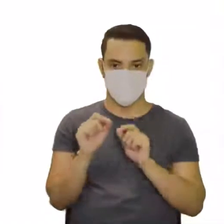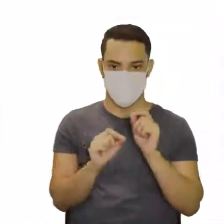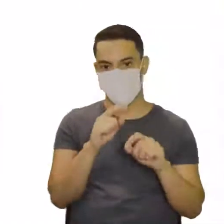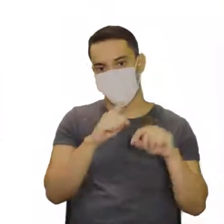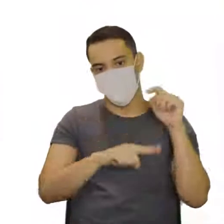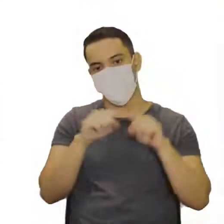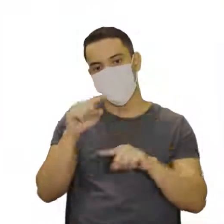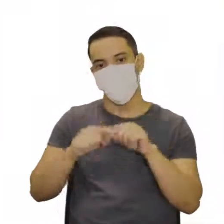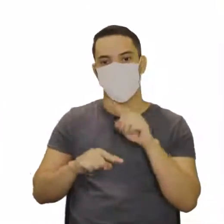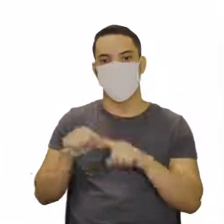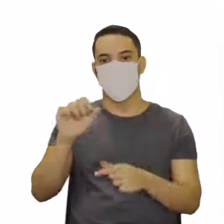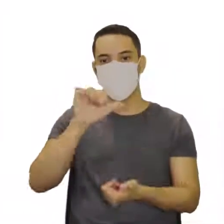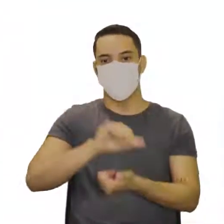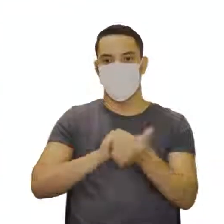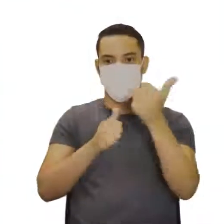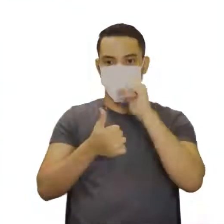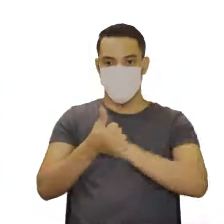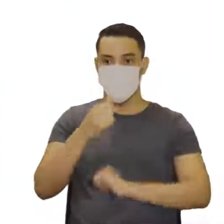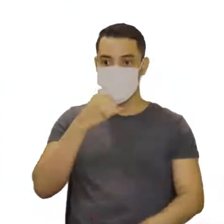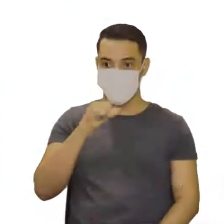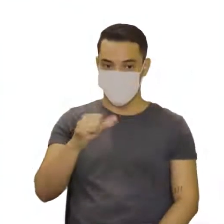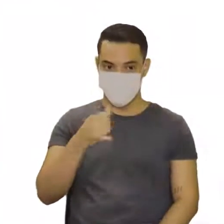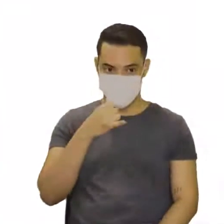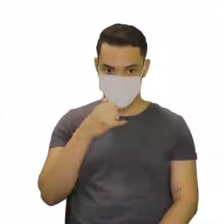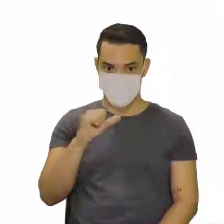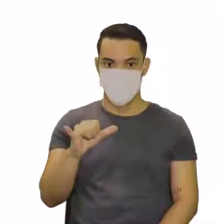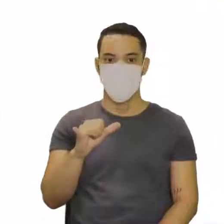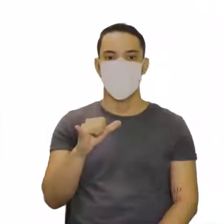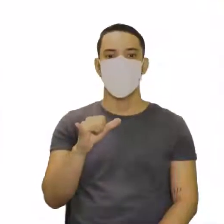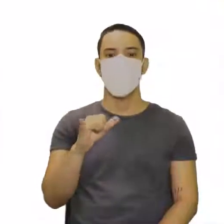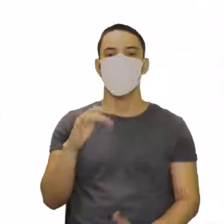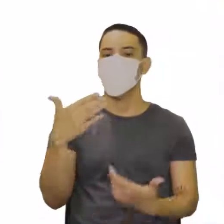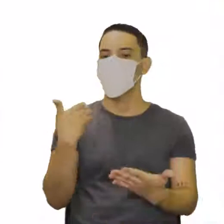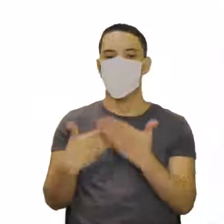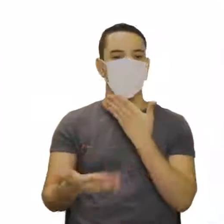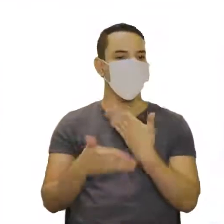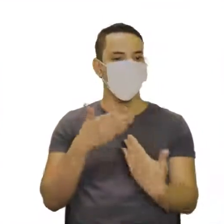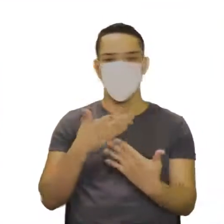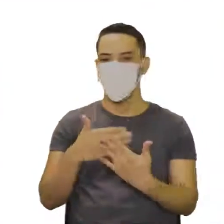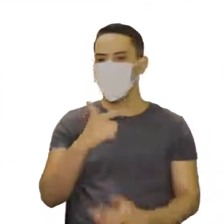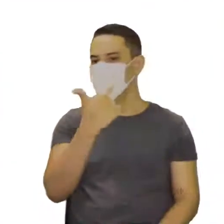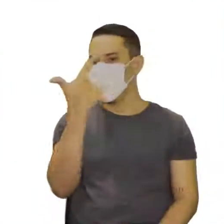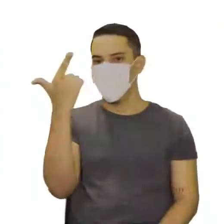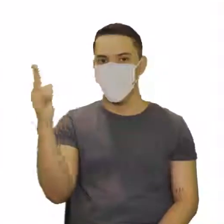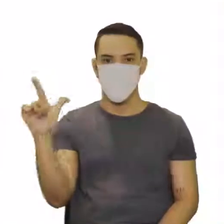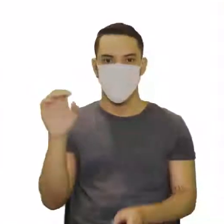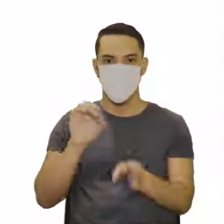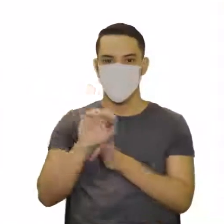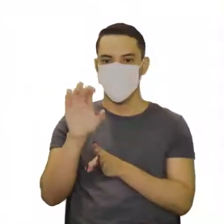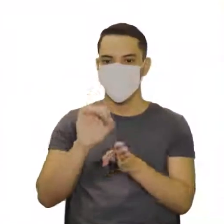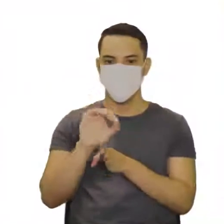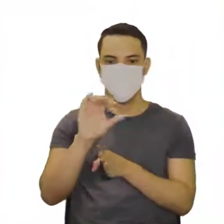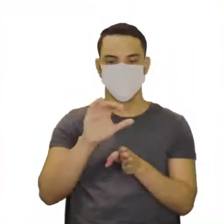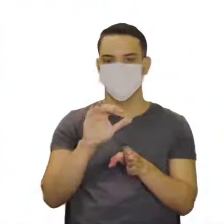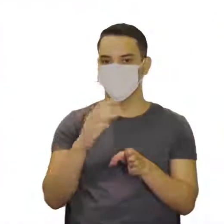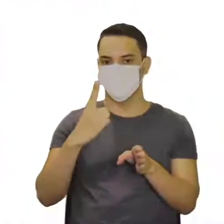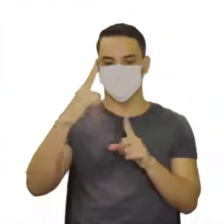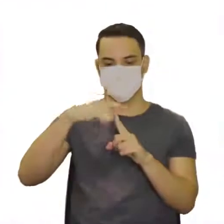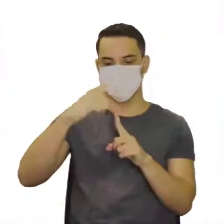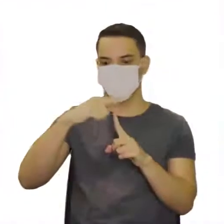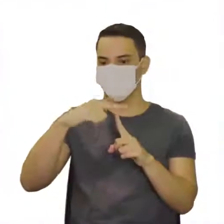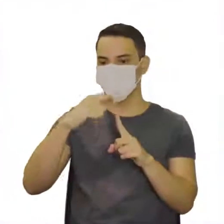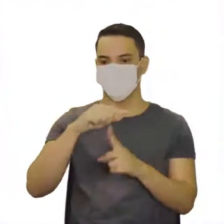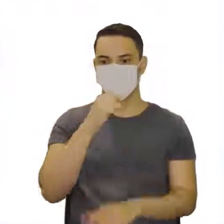equipamentos que transformam energia elétrica em qualquer outra modalidade de